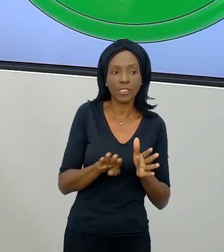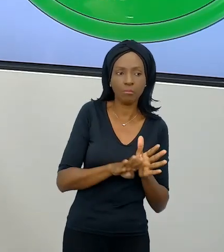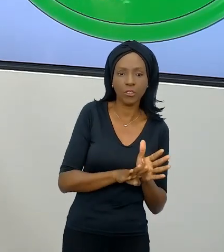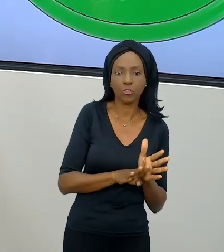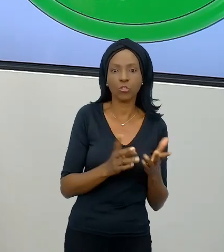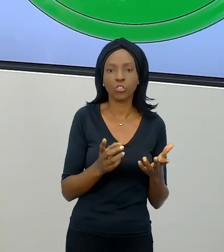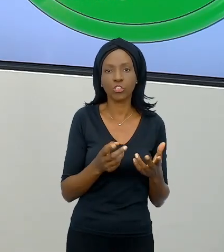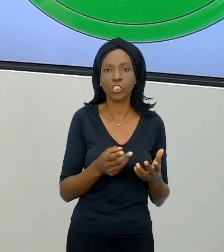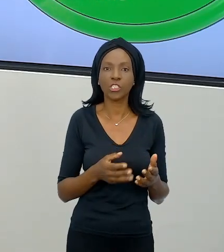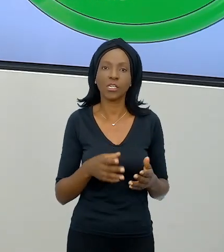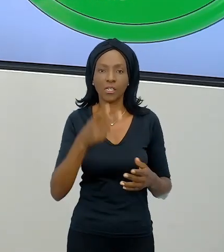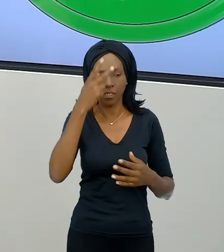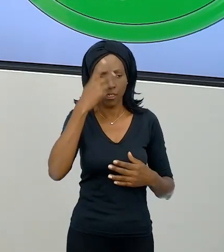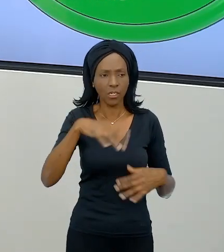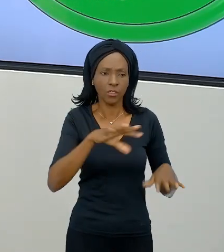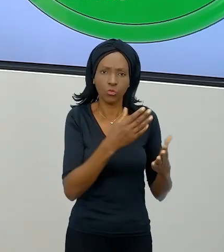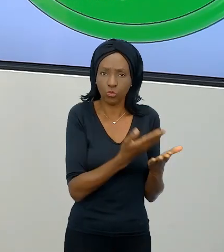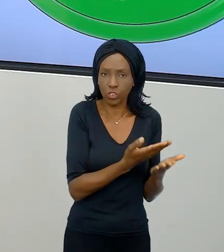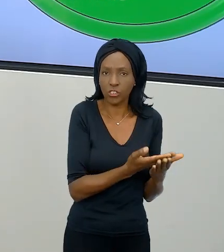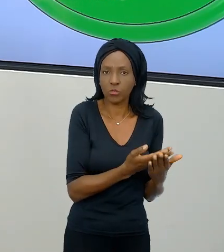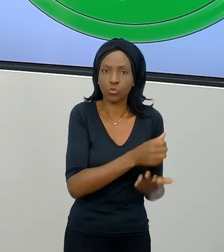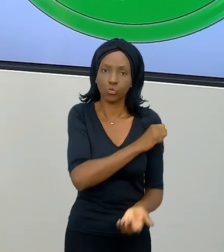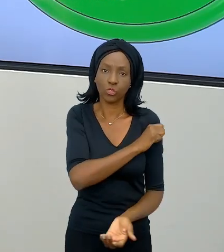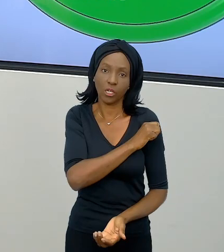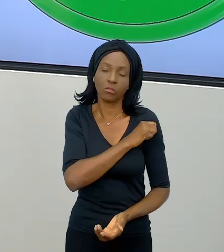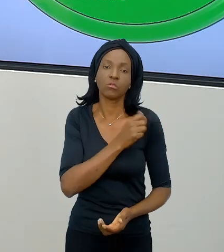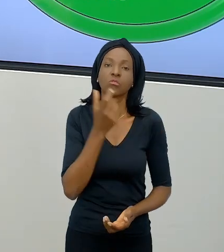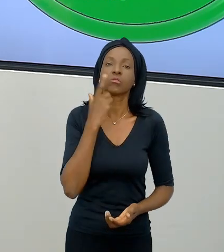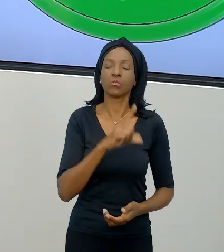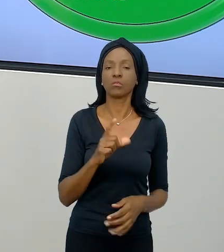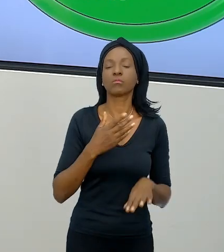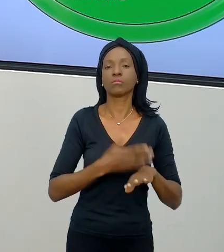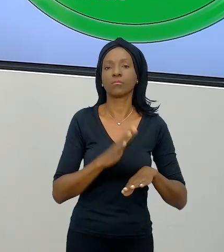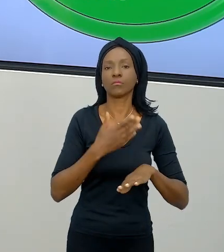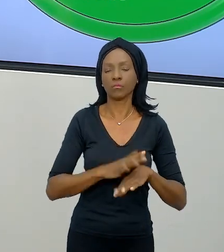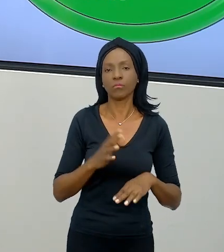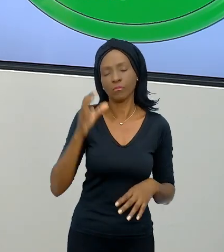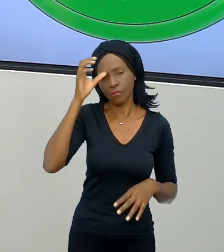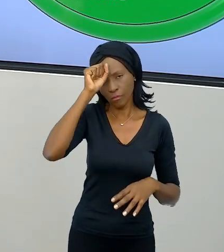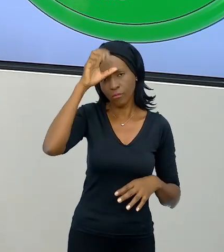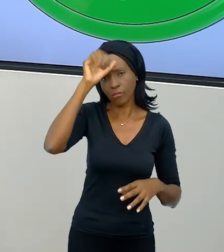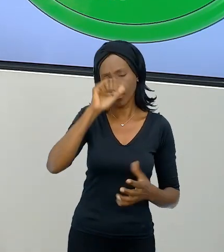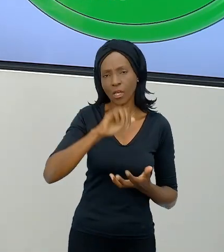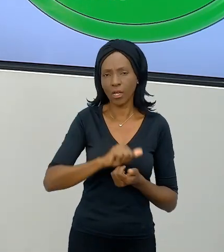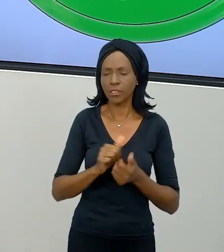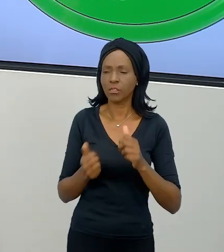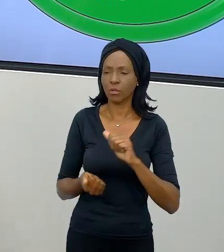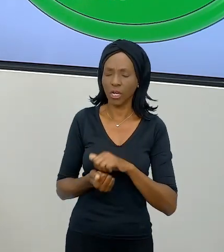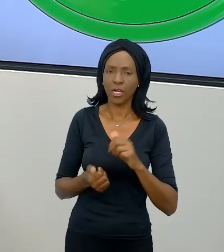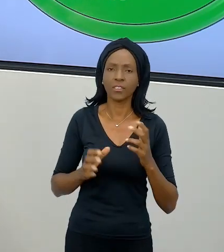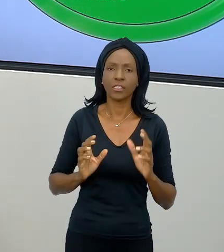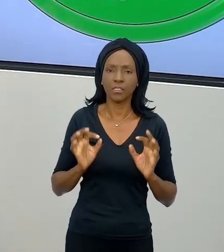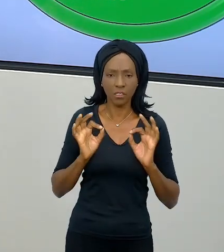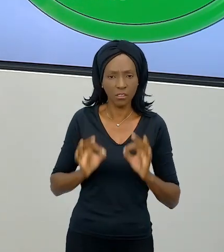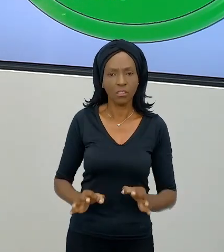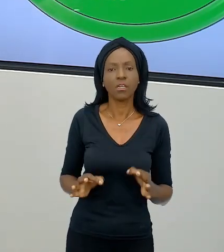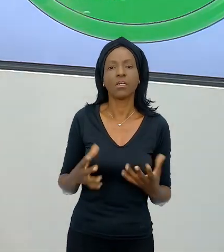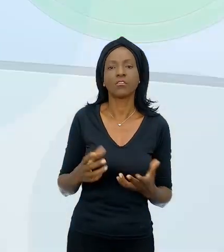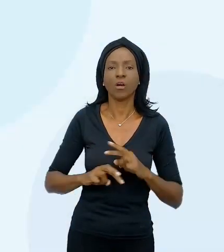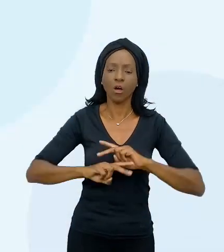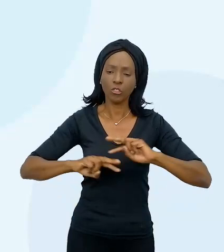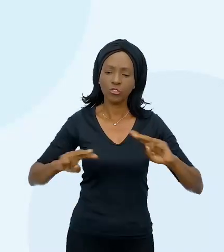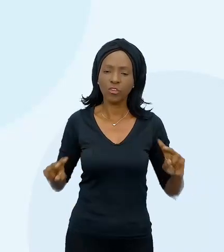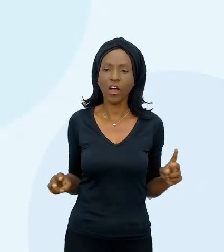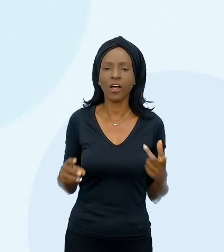no caso, os estudantes, eles possam desenvolver aí, a aprendizagem adequada frente aos vários objetos